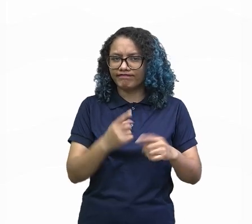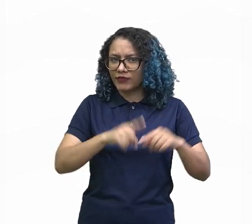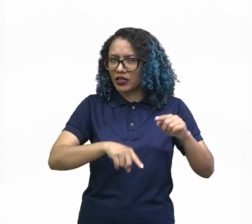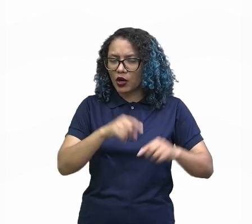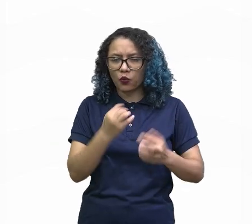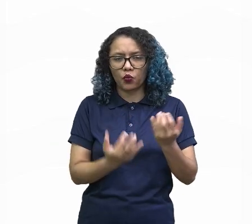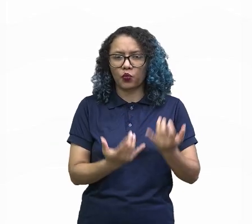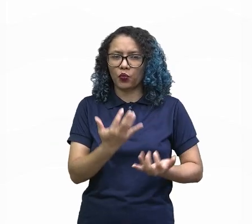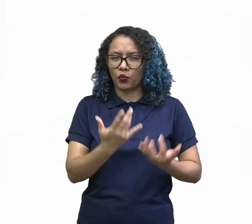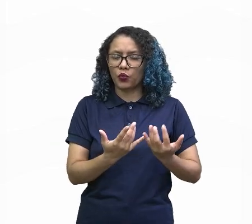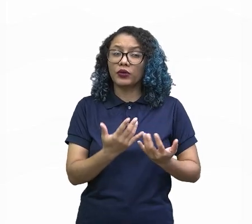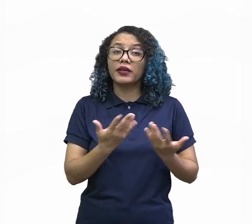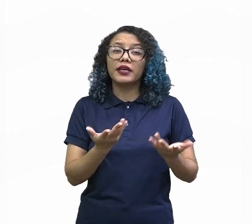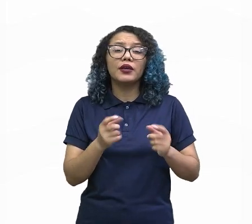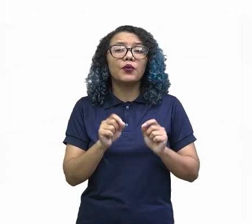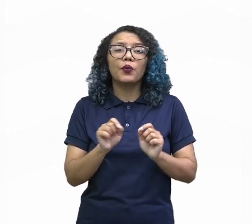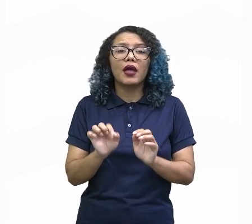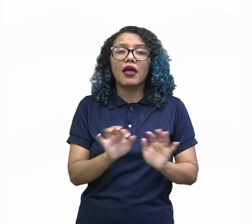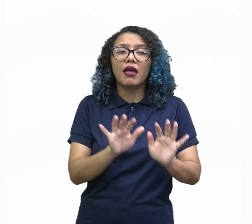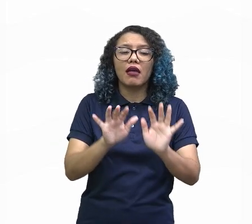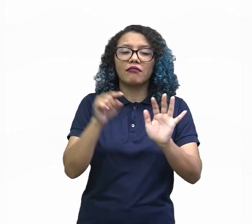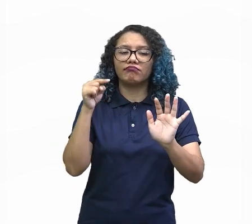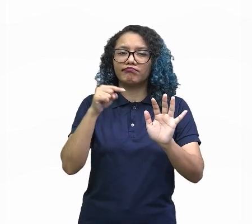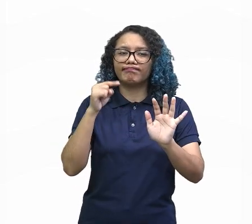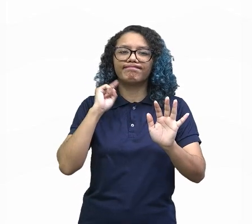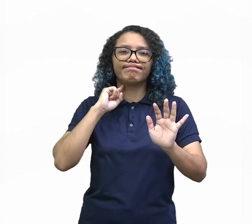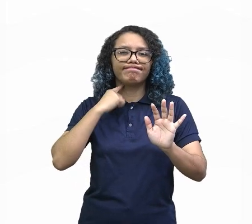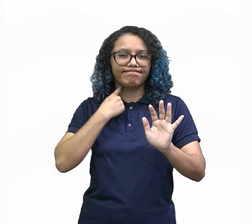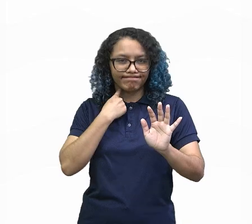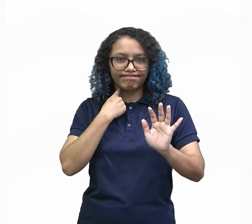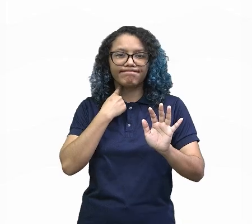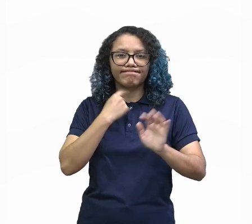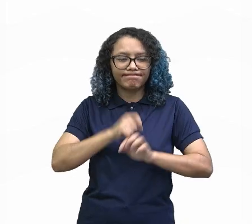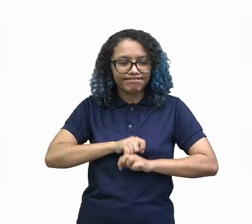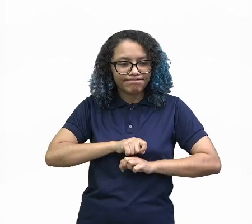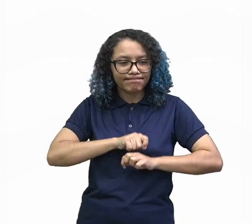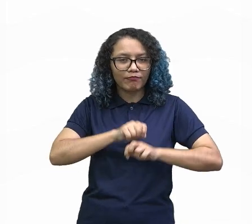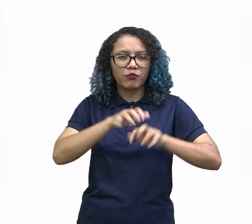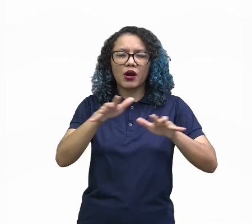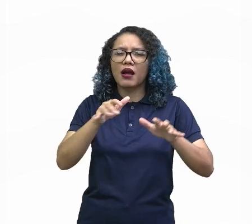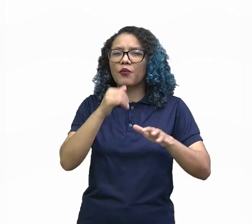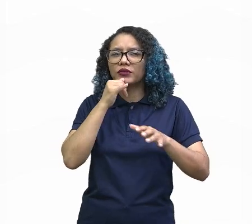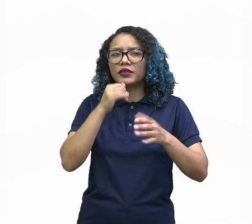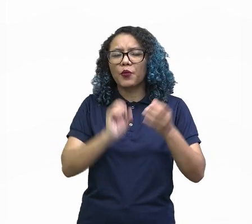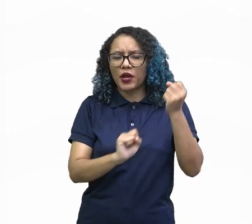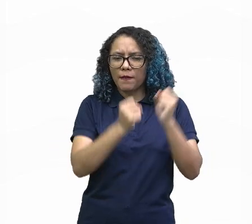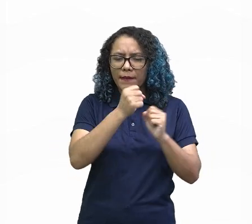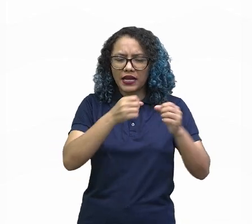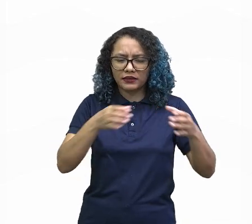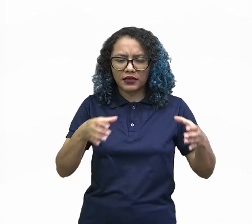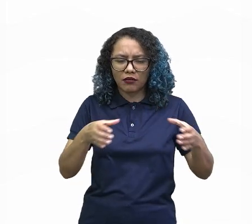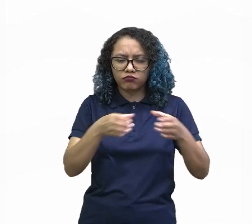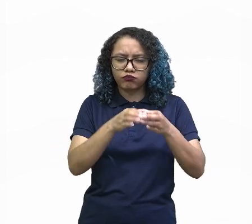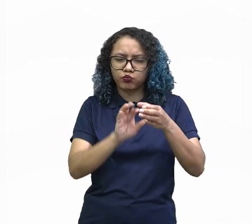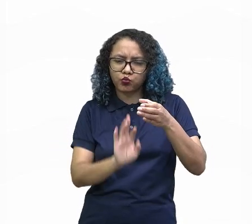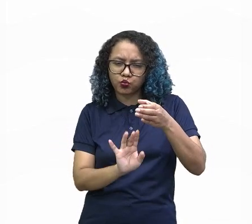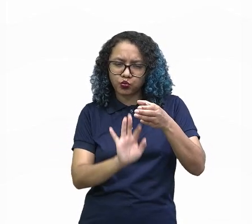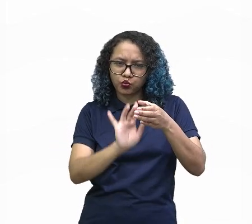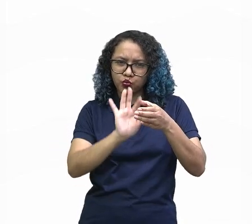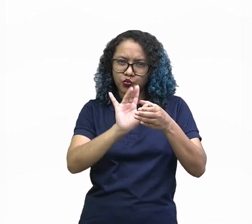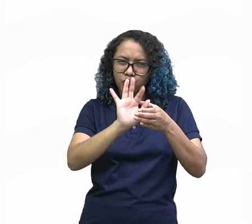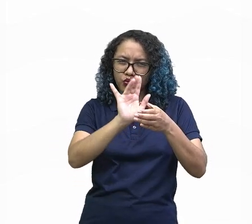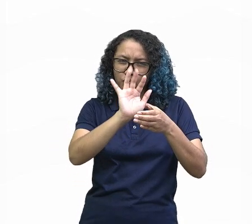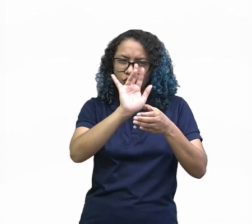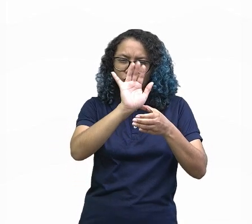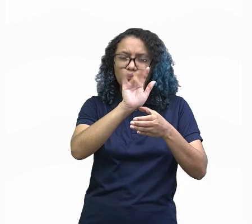exemplo, e são liberados aí no ar atmosférico, a partir das chaminés daquelas grandes indústrias, são liberados ali